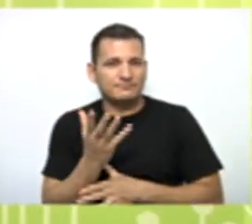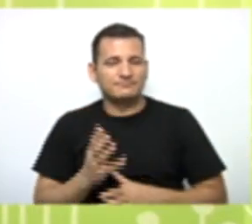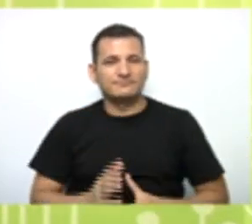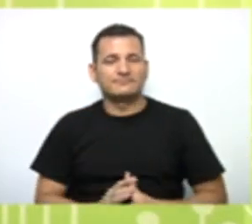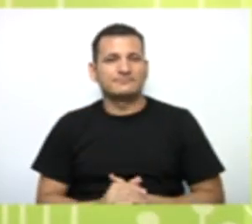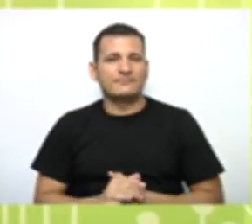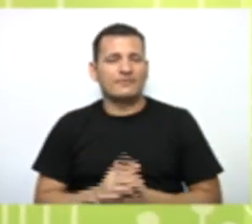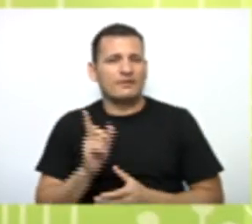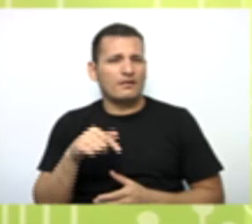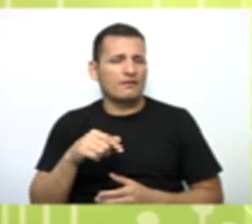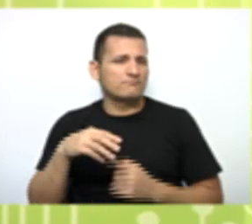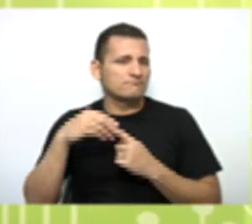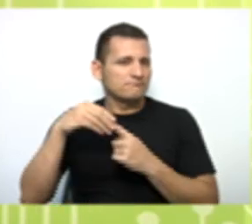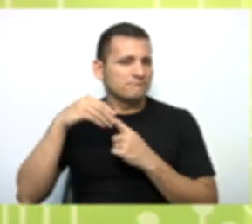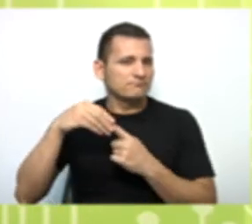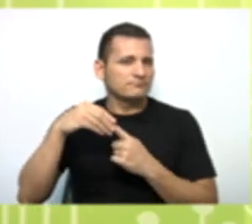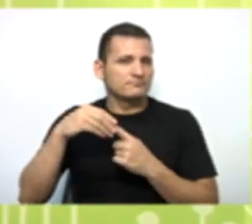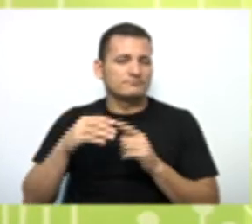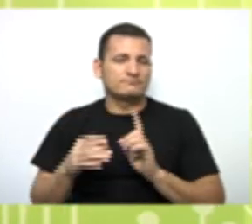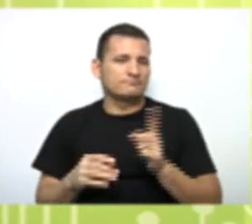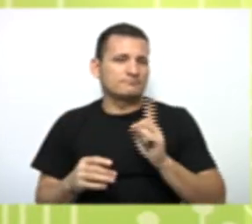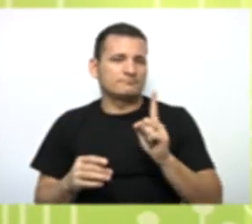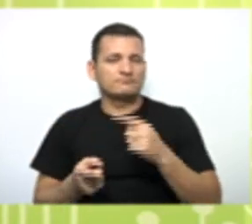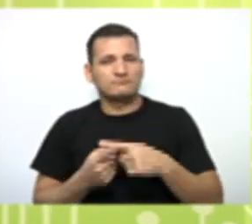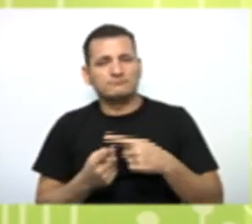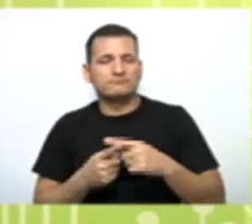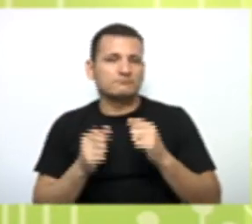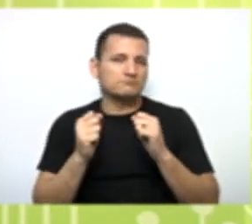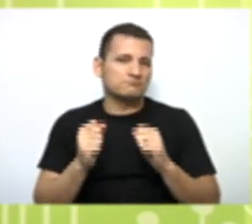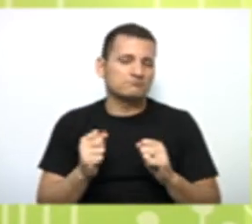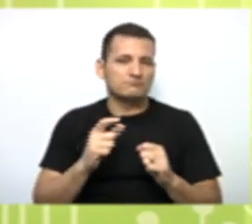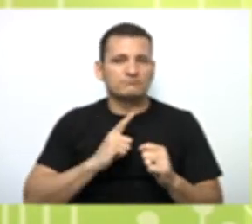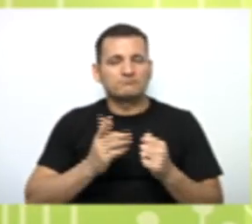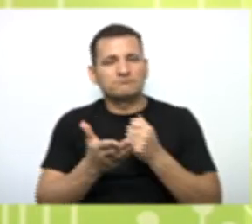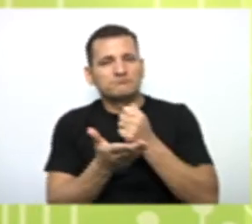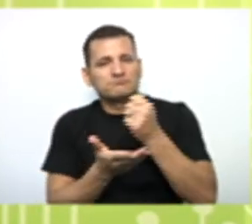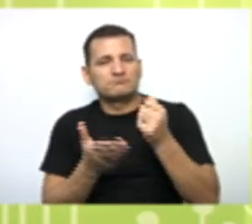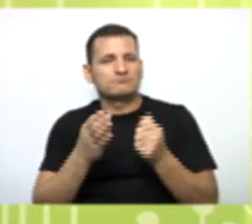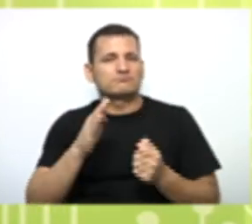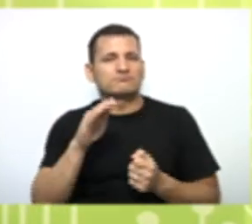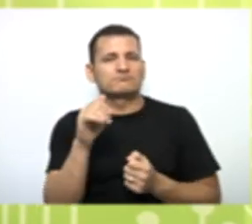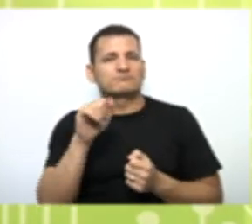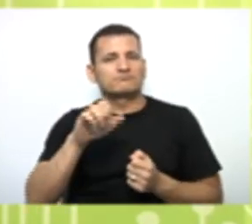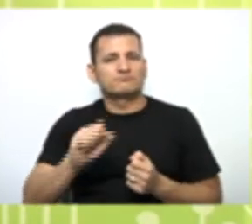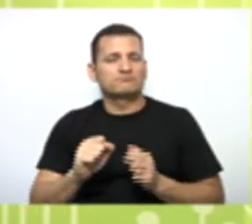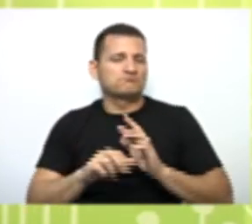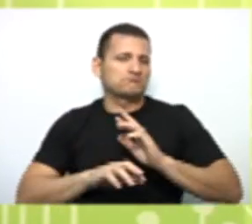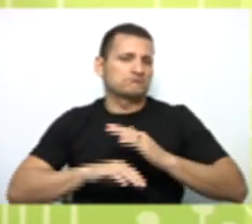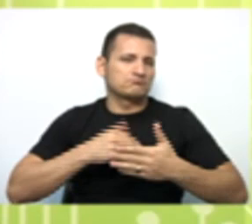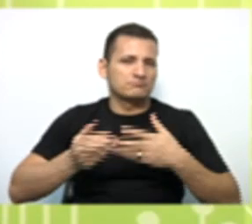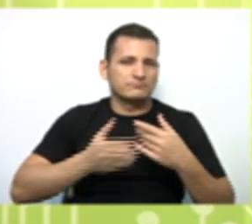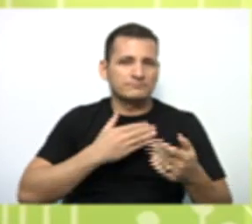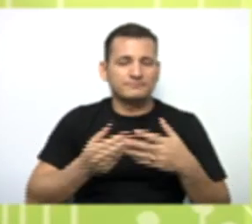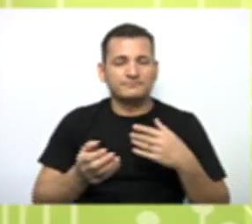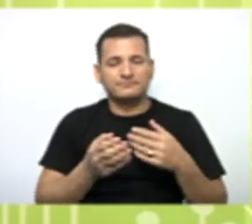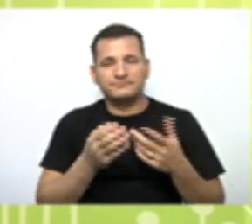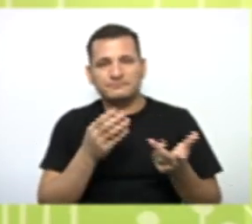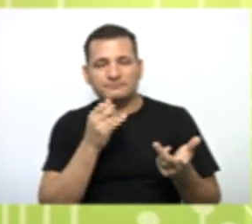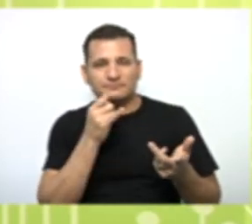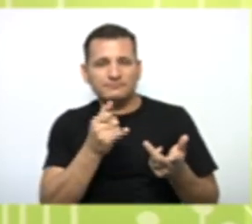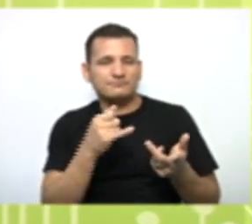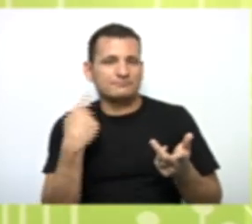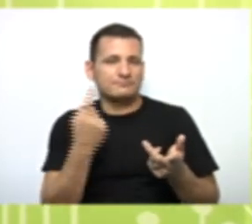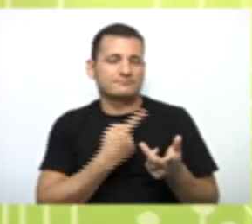o primordial? Não. Porque pode existir qualquer base, né? Fatalmente, se nós fôssemos seres que